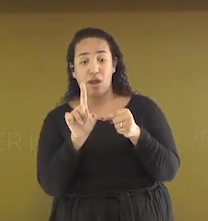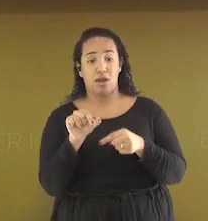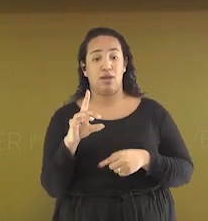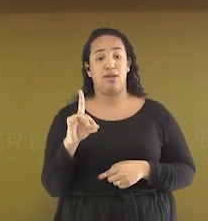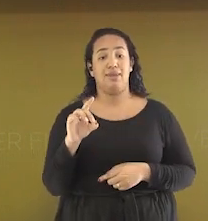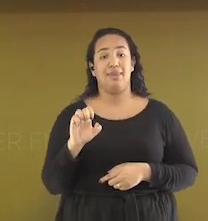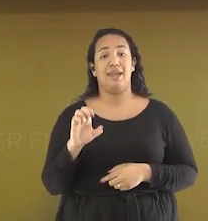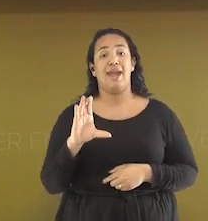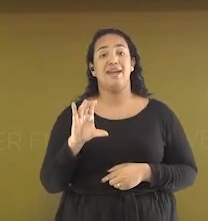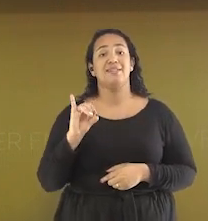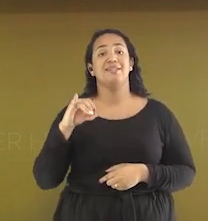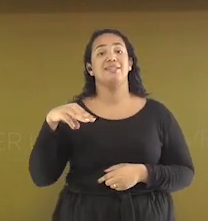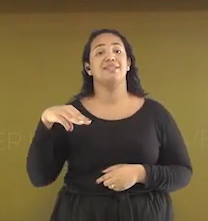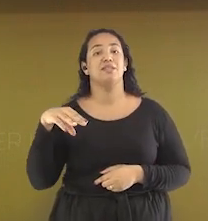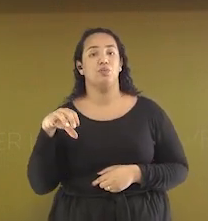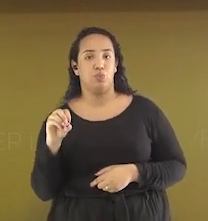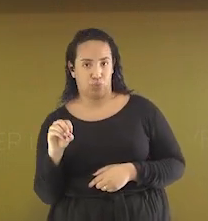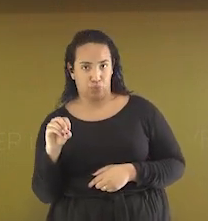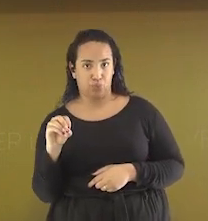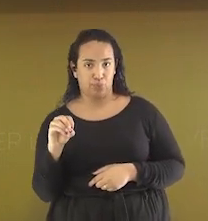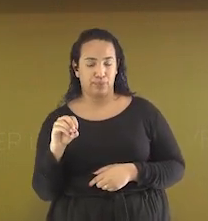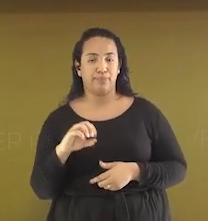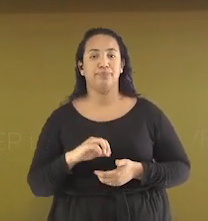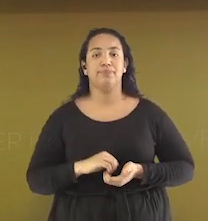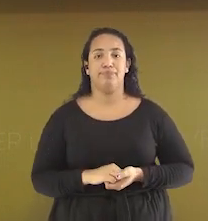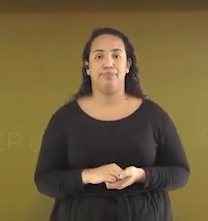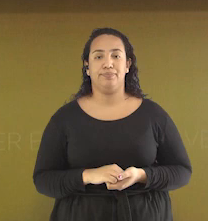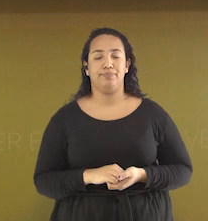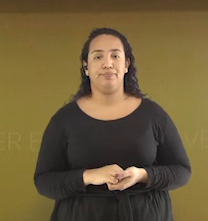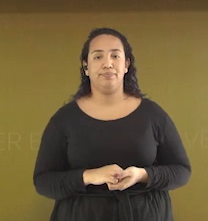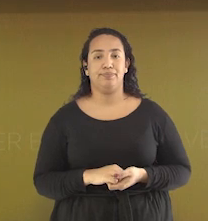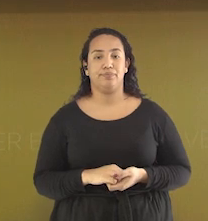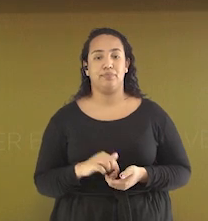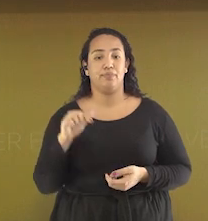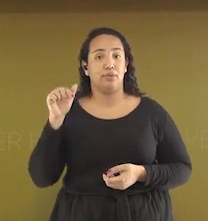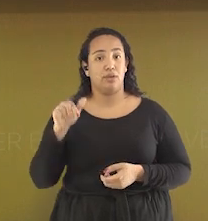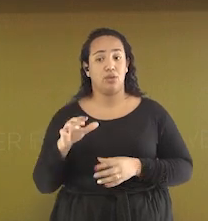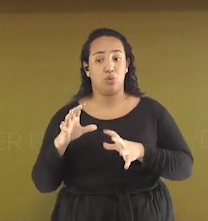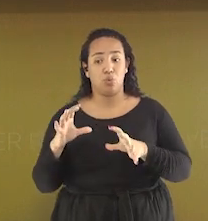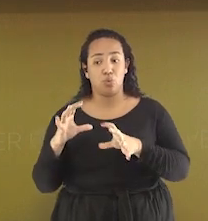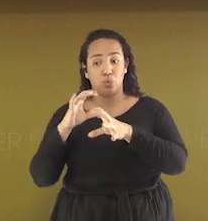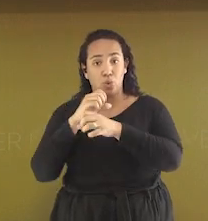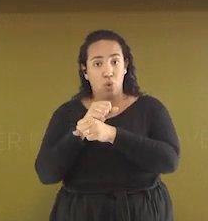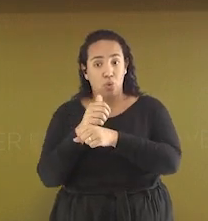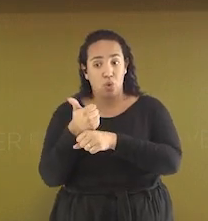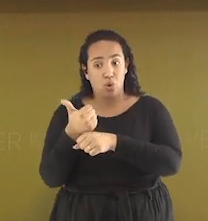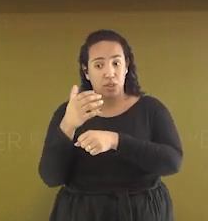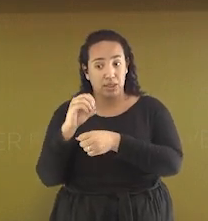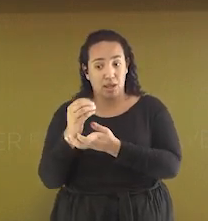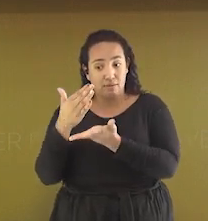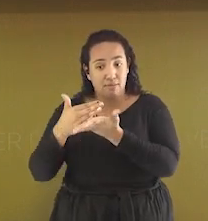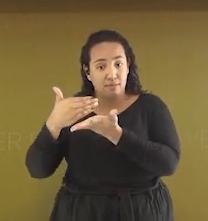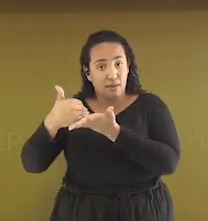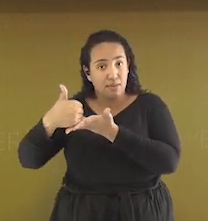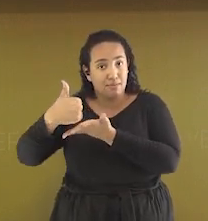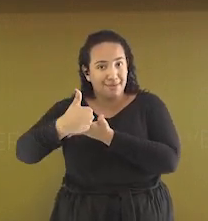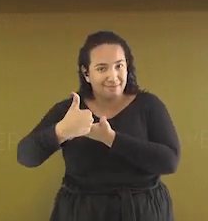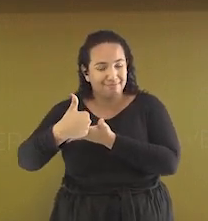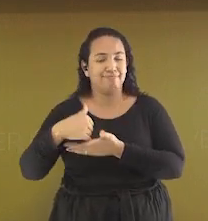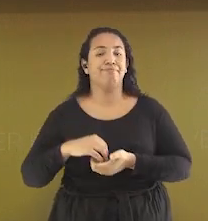vírgula, nós chamamos de décimo, que corresponde a uma parte de um todo, dividido em 10 partes